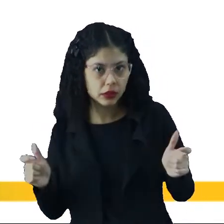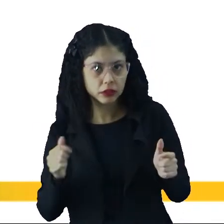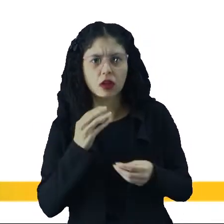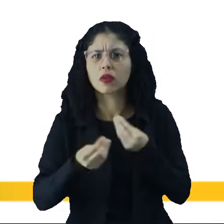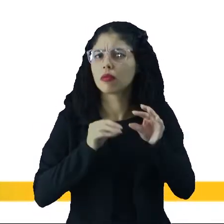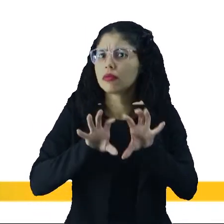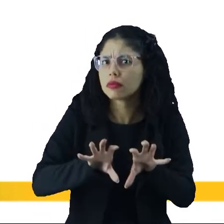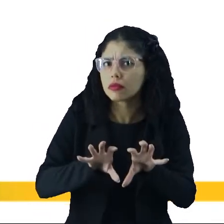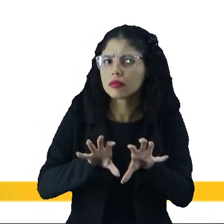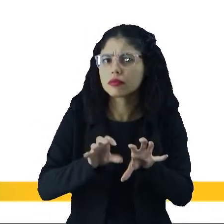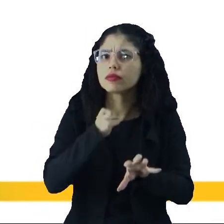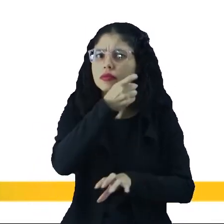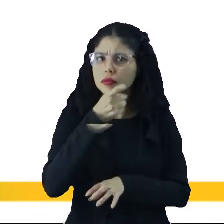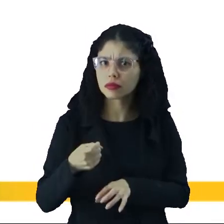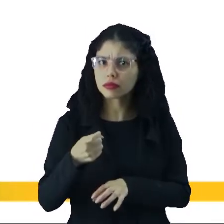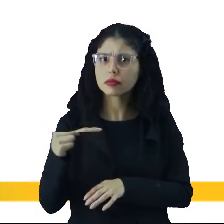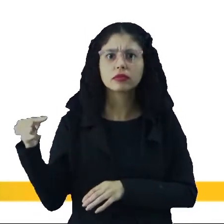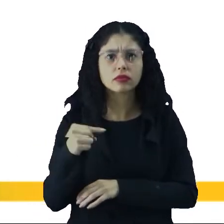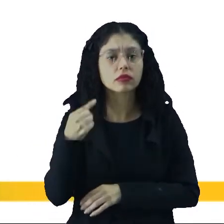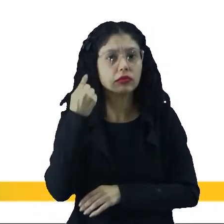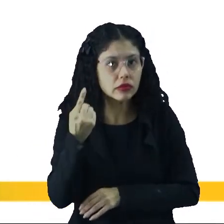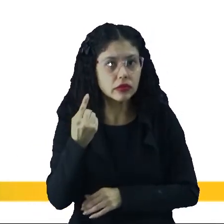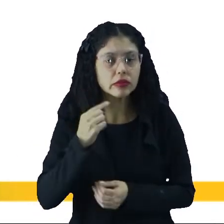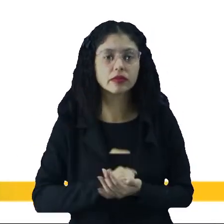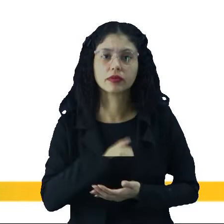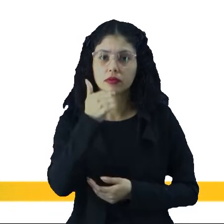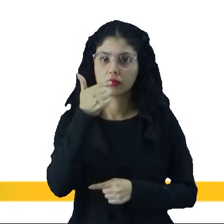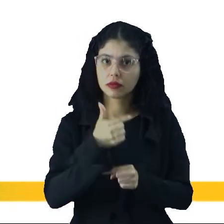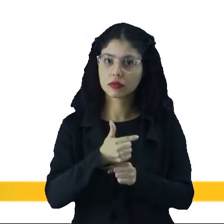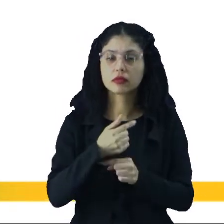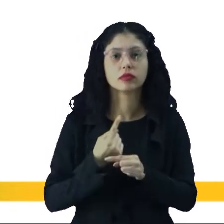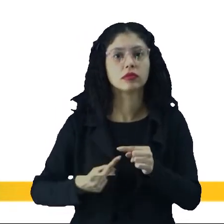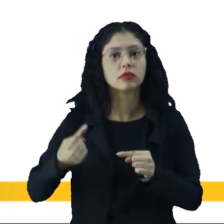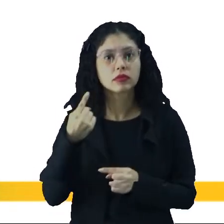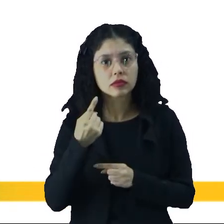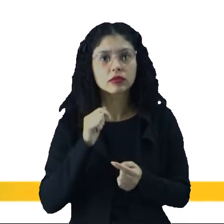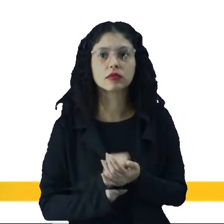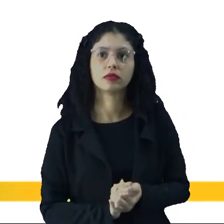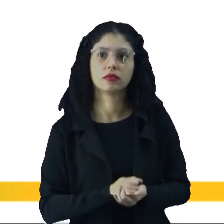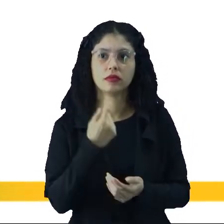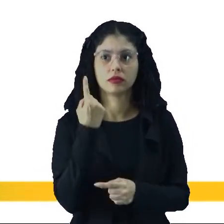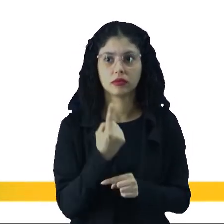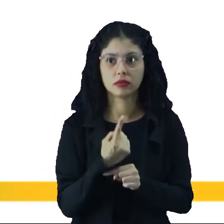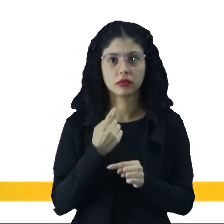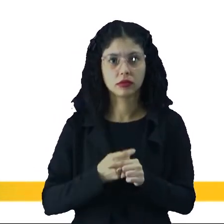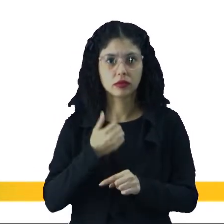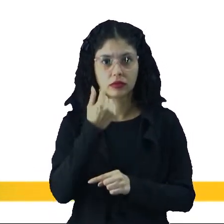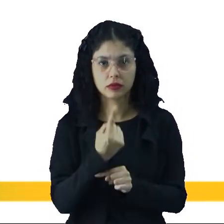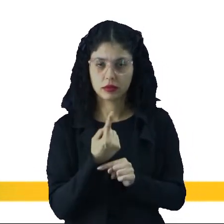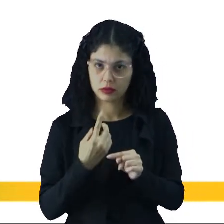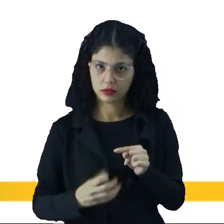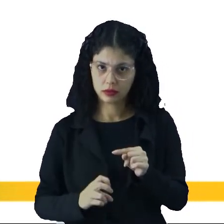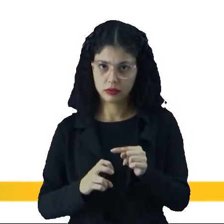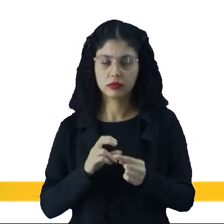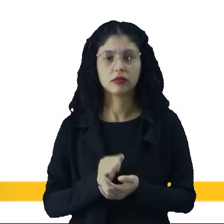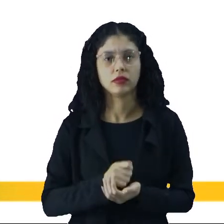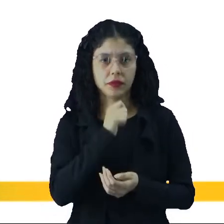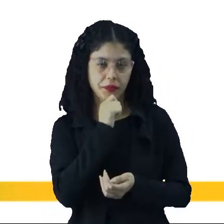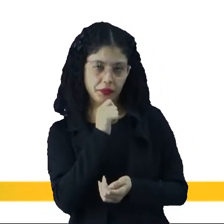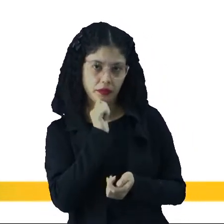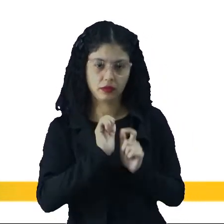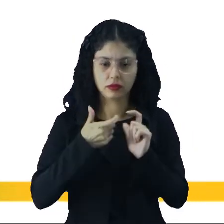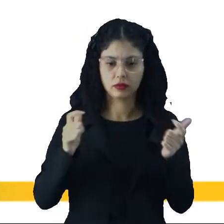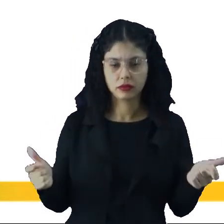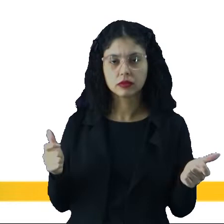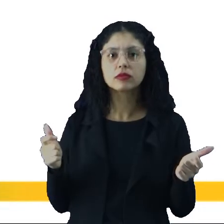Como assim? Se o x é igual a menos 1, 2 elevado a menos 1 é 1 sobre 2 elevado a 1, que dá meio. Eu aumento valores